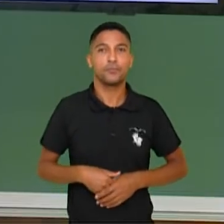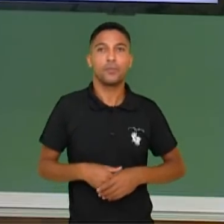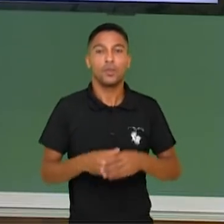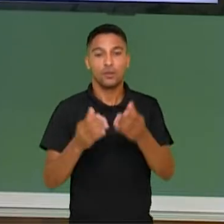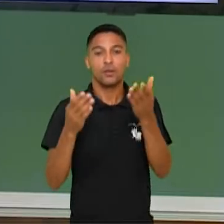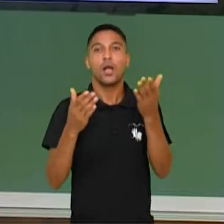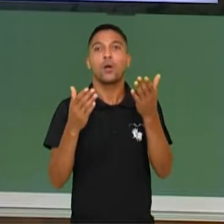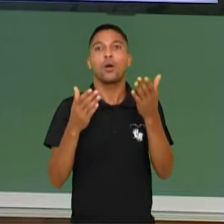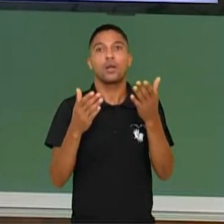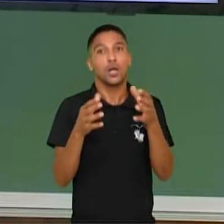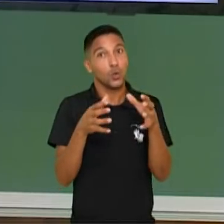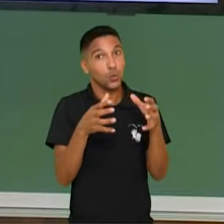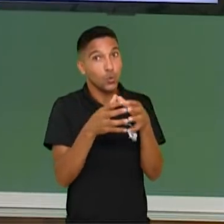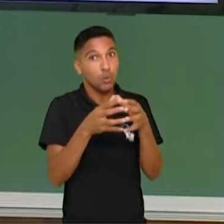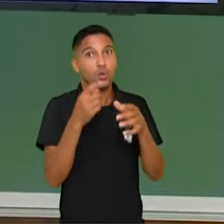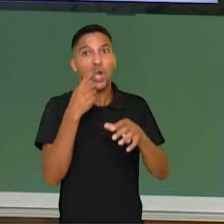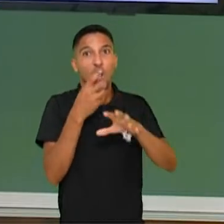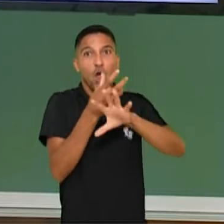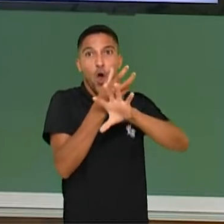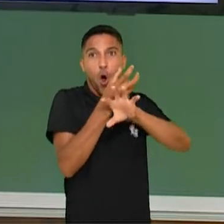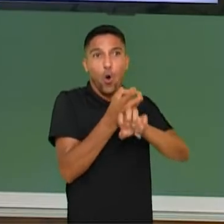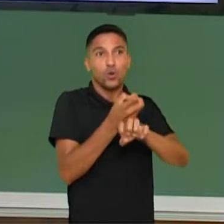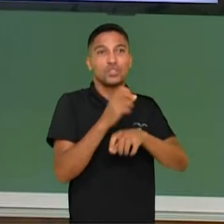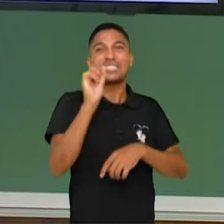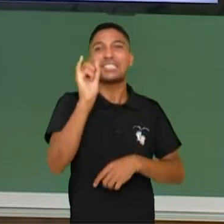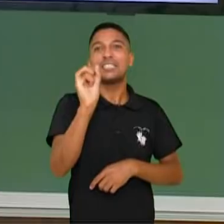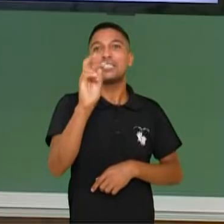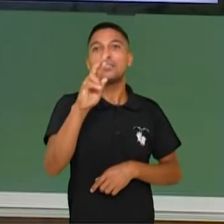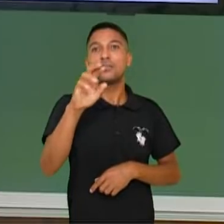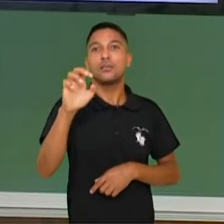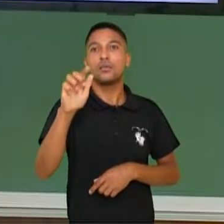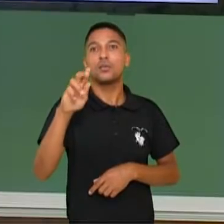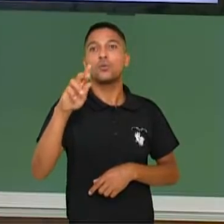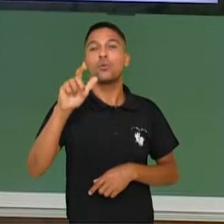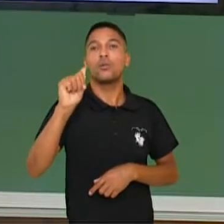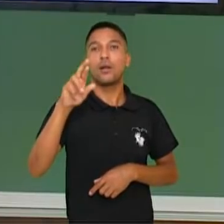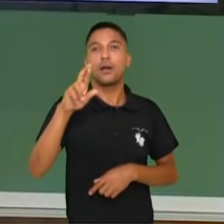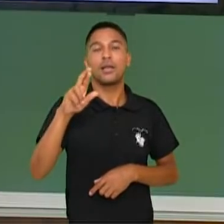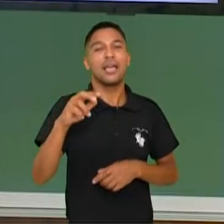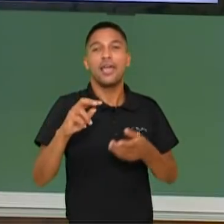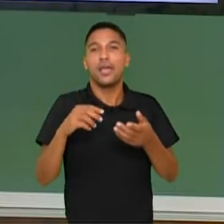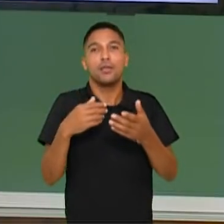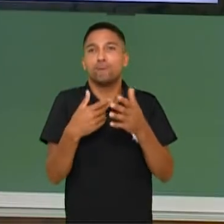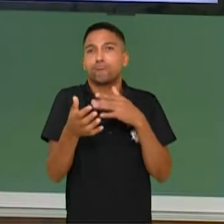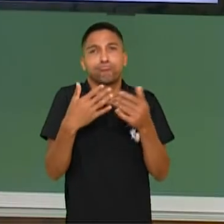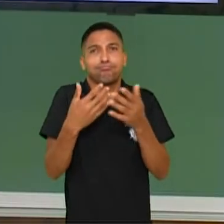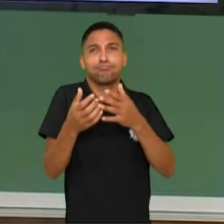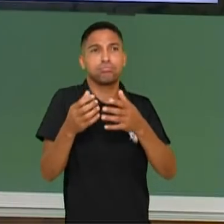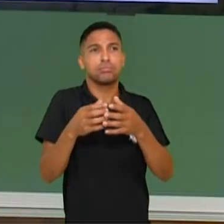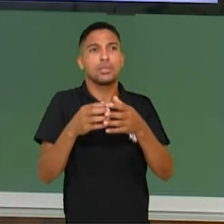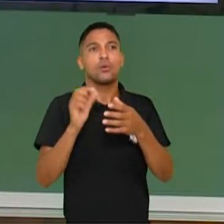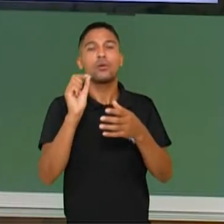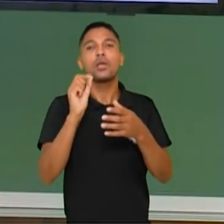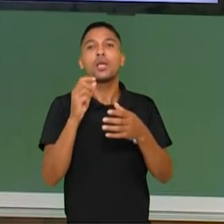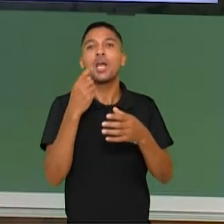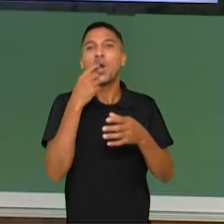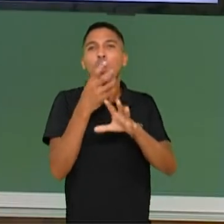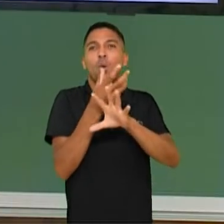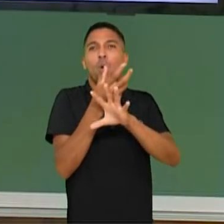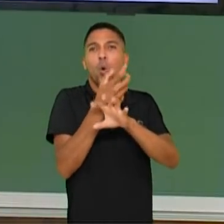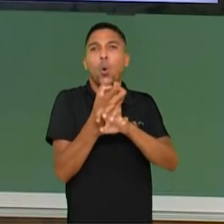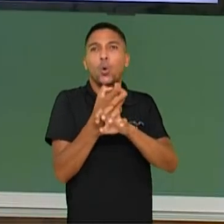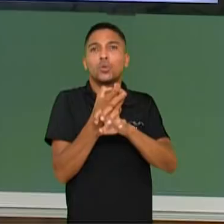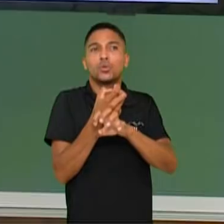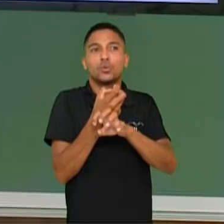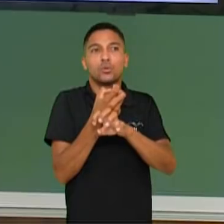formato definido. Ele não é pequeno, ele não é longo, ele não é plano. Ele é todo bagunçado. São ossos que não se